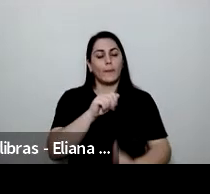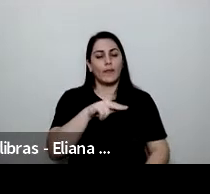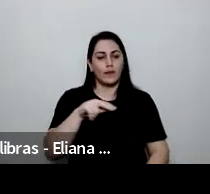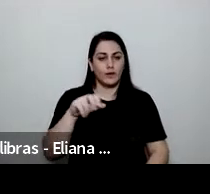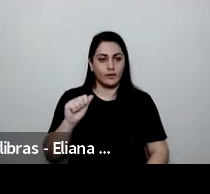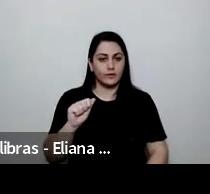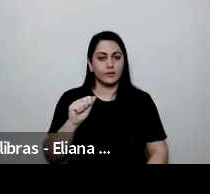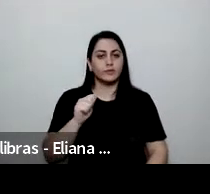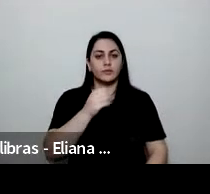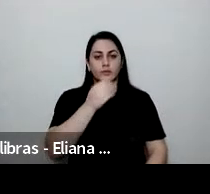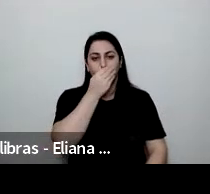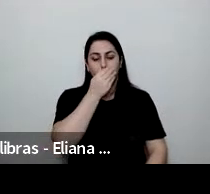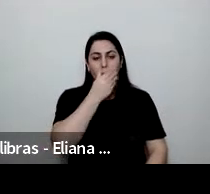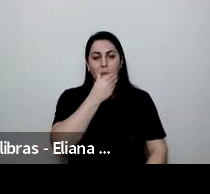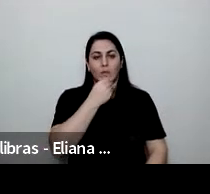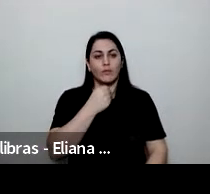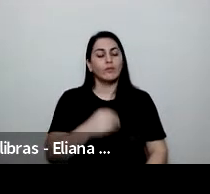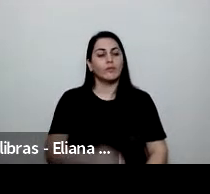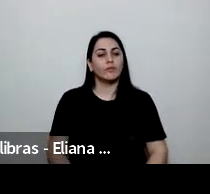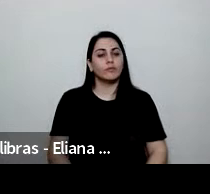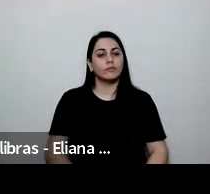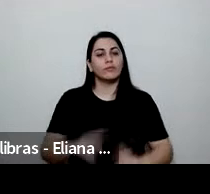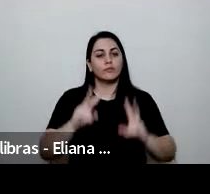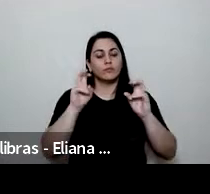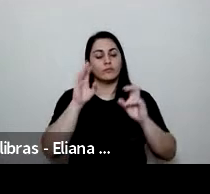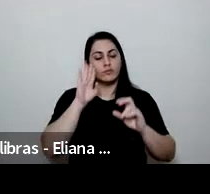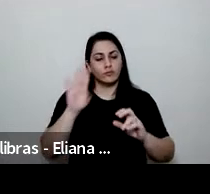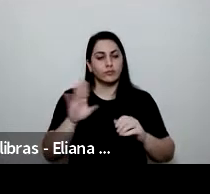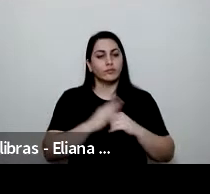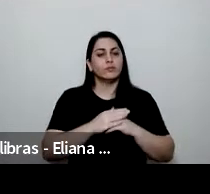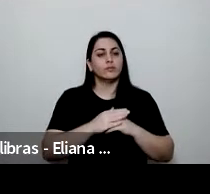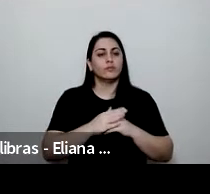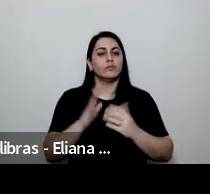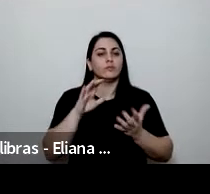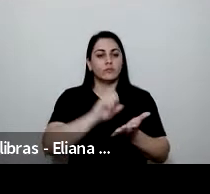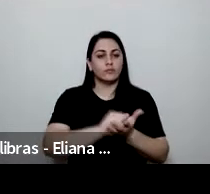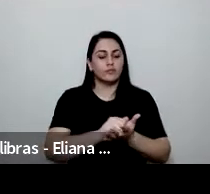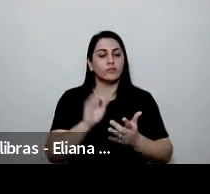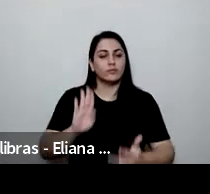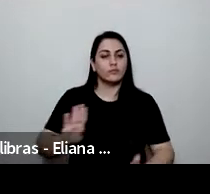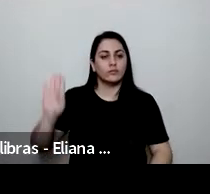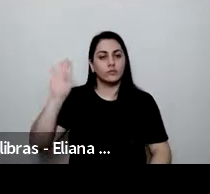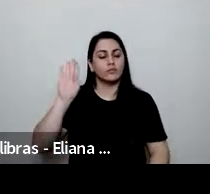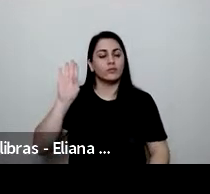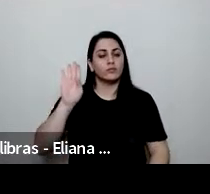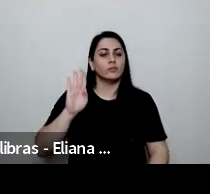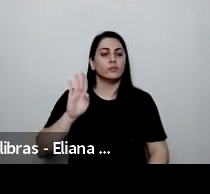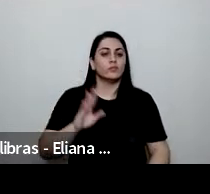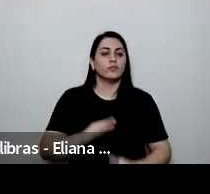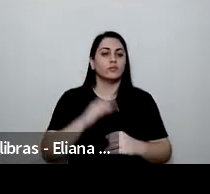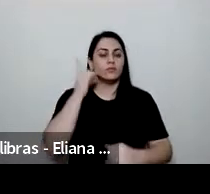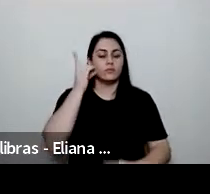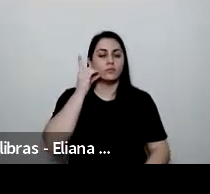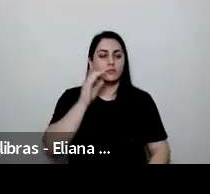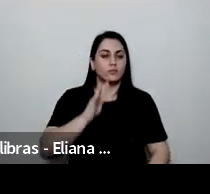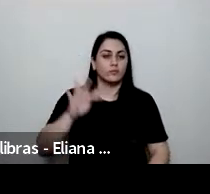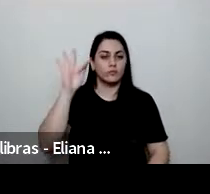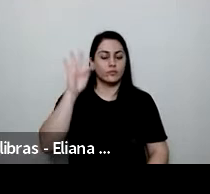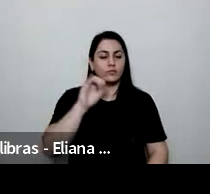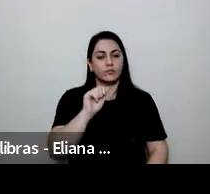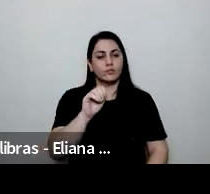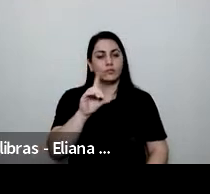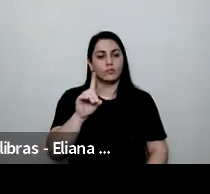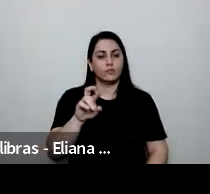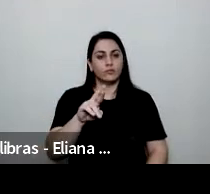Neiva Costa ação principal agente candidatura rrc candidato a deputado federal requerentes Adroaldo